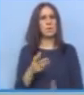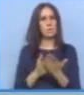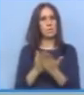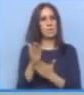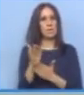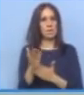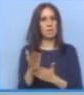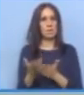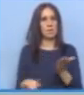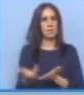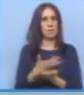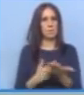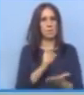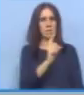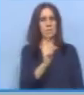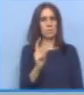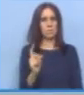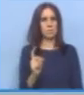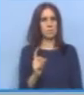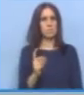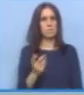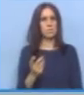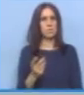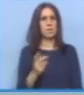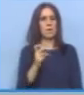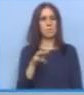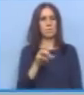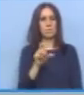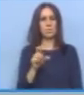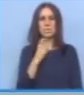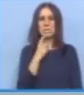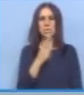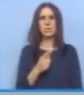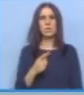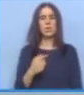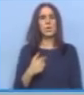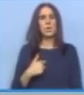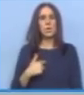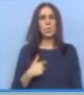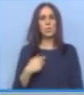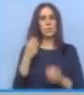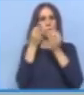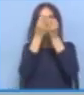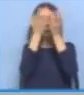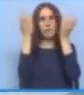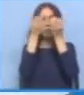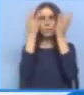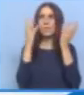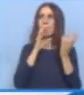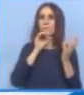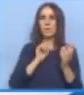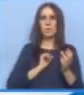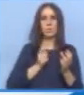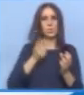nessa dinâmica de envio. Diz Amós, eu não era profeta nem filho de profeta, mas foi enviado, não é? Foi